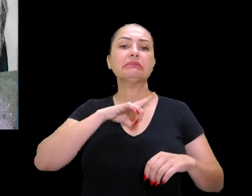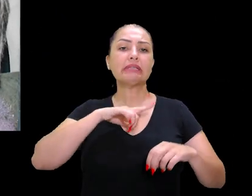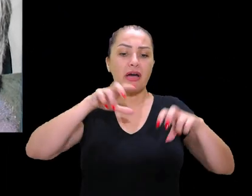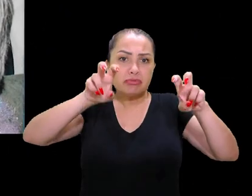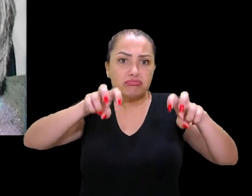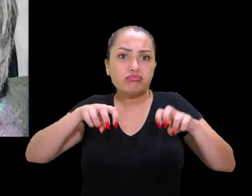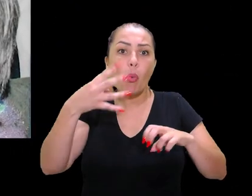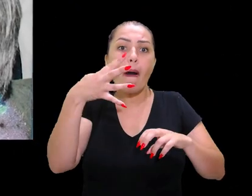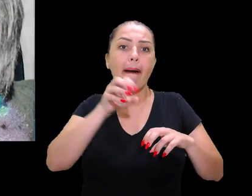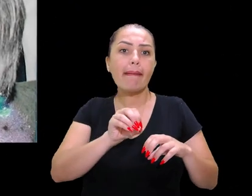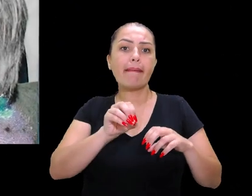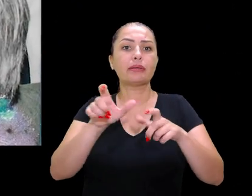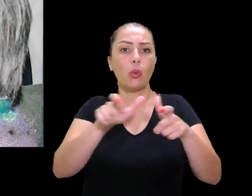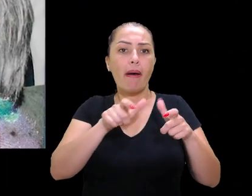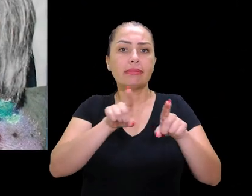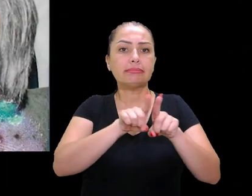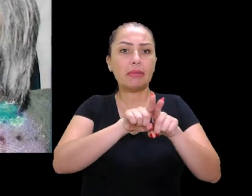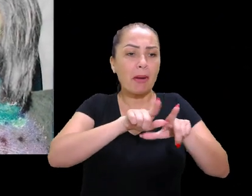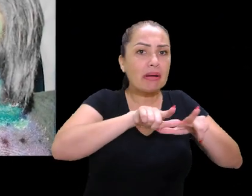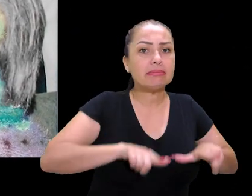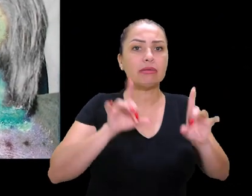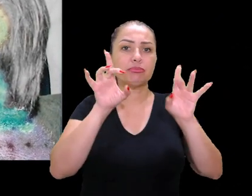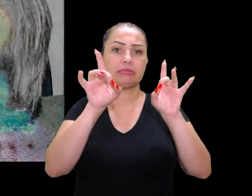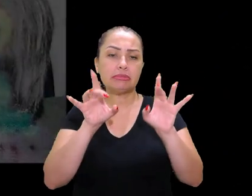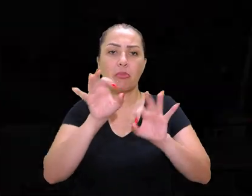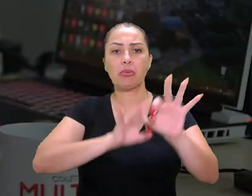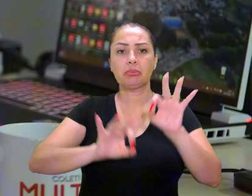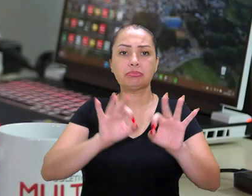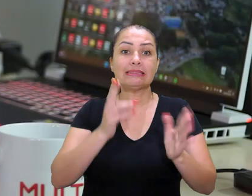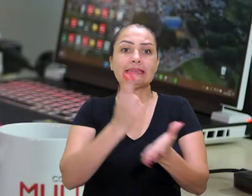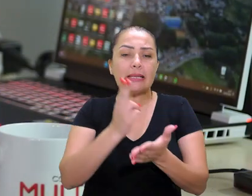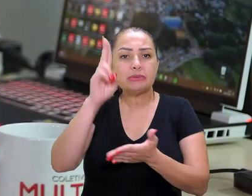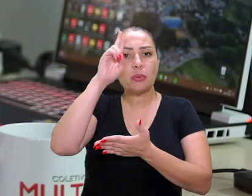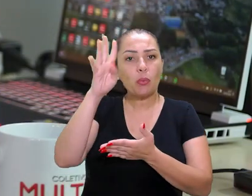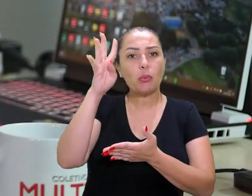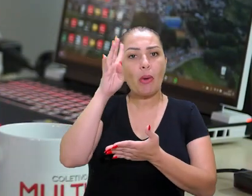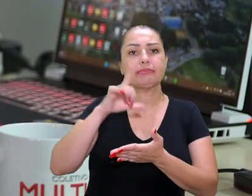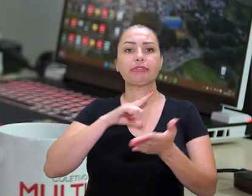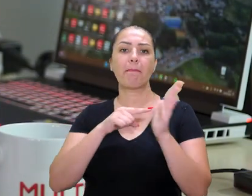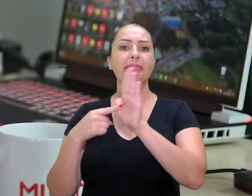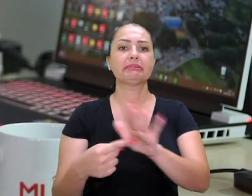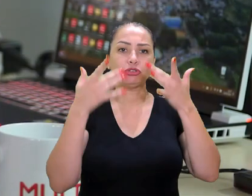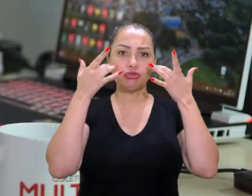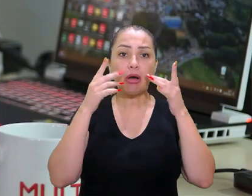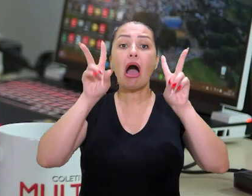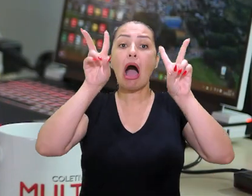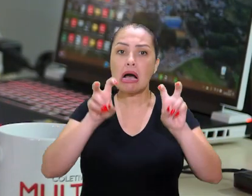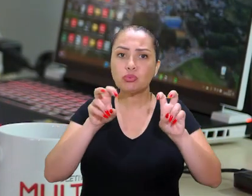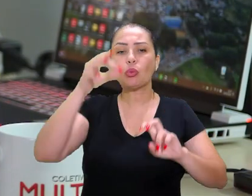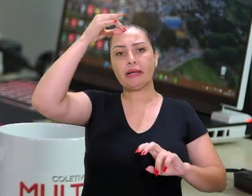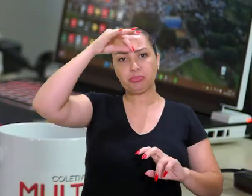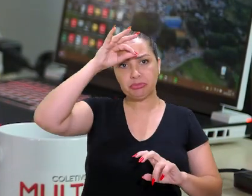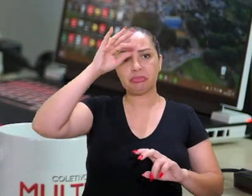camarim, e nós oferecíamos todas as segundas-feiras e quartas-feiras espetáculos de teatro com temática espírita, e a entrada era um quilo de